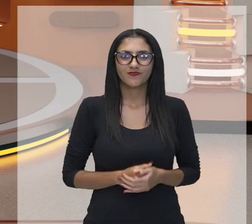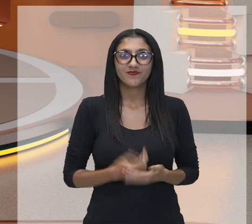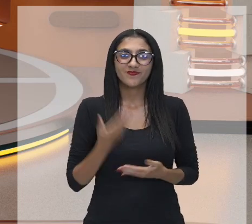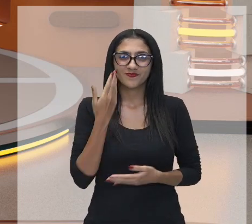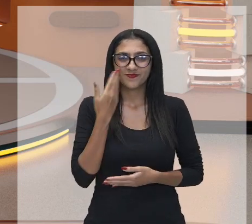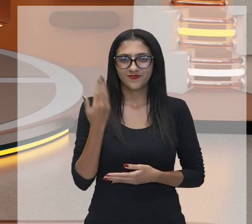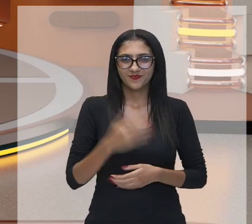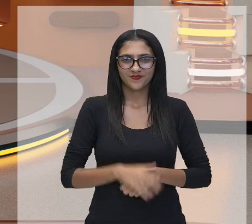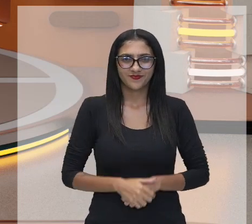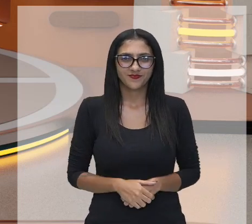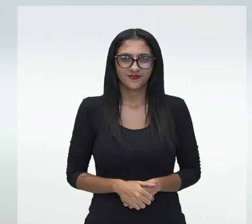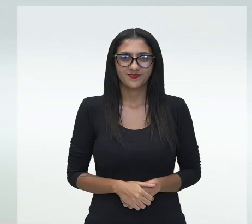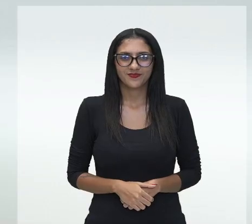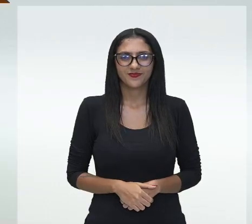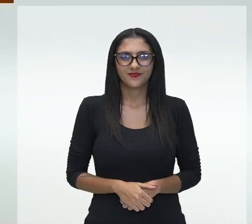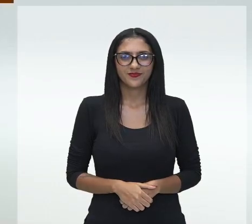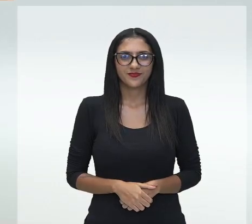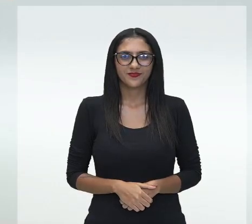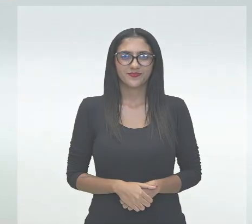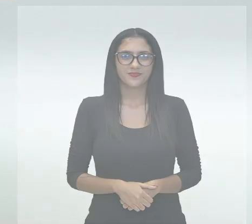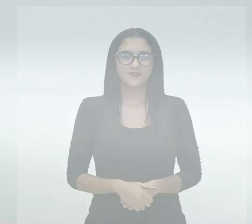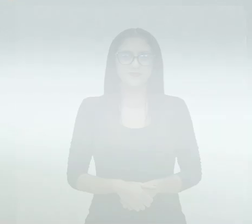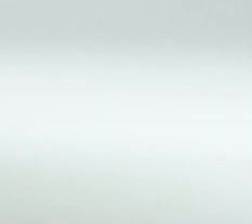à nossa aula?